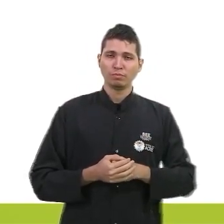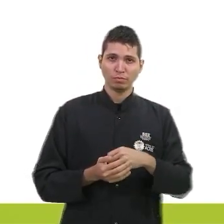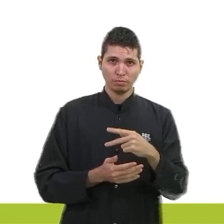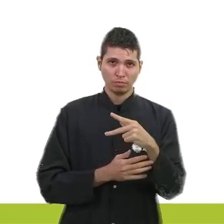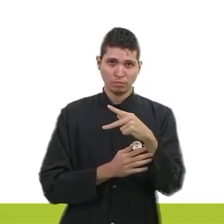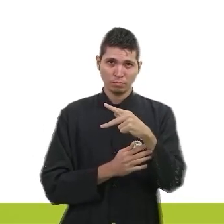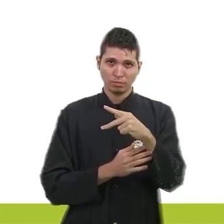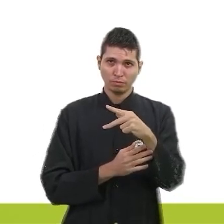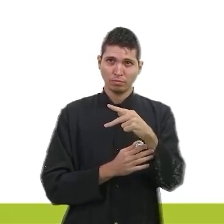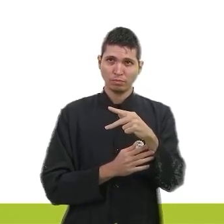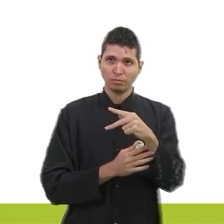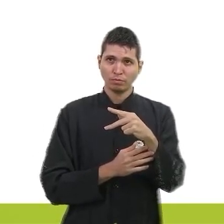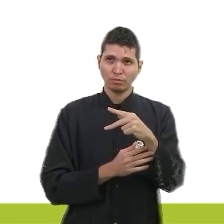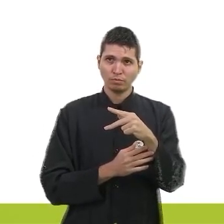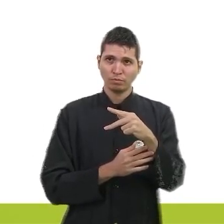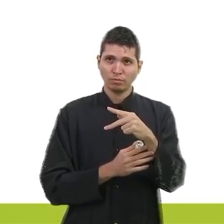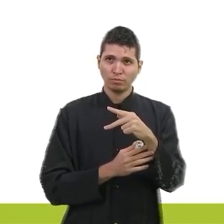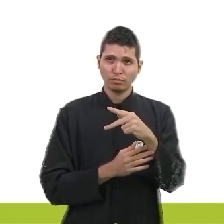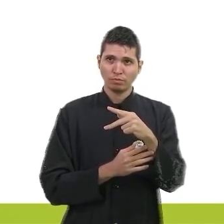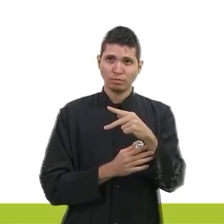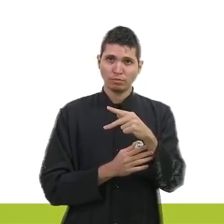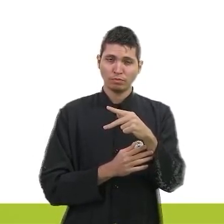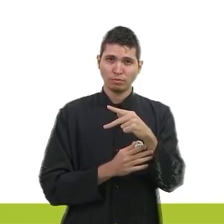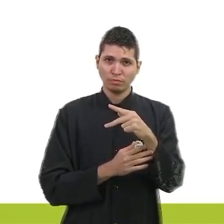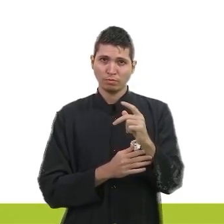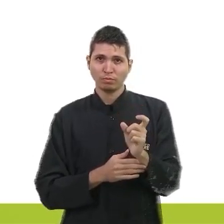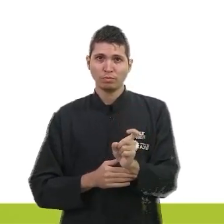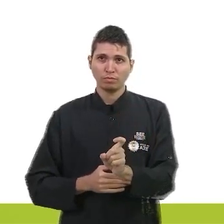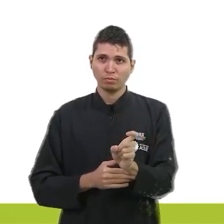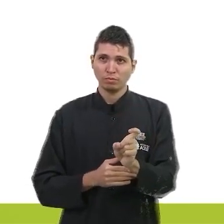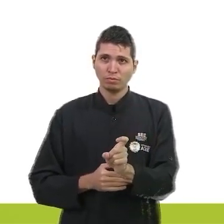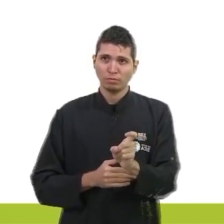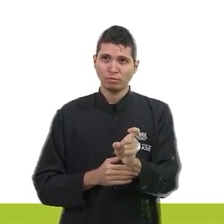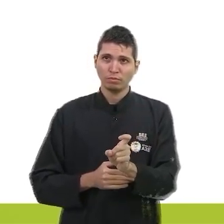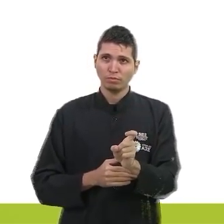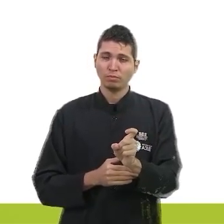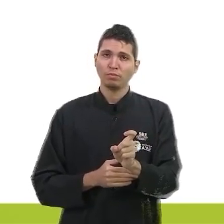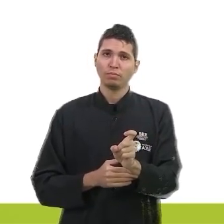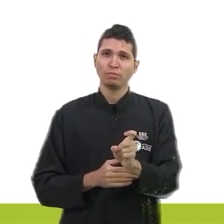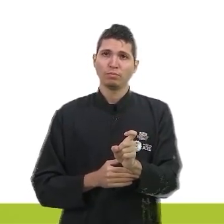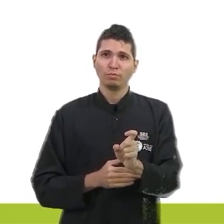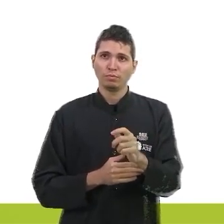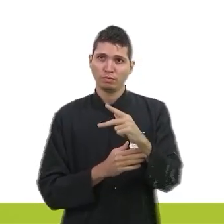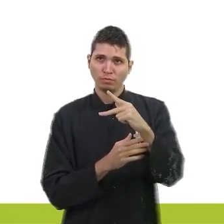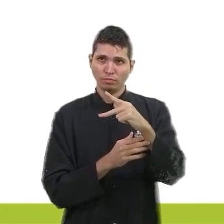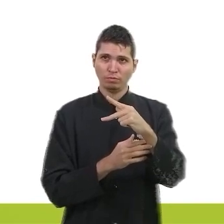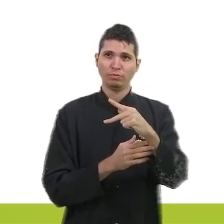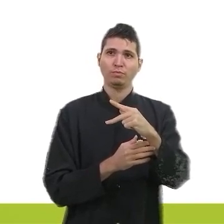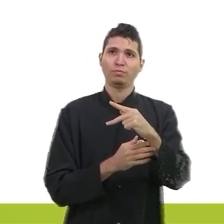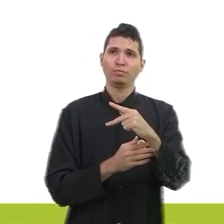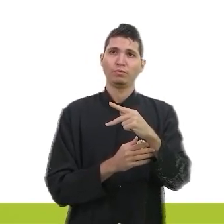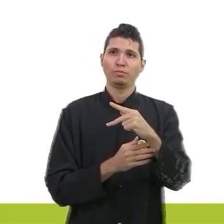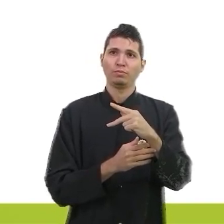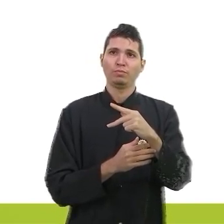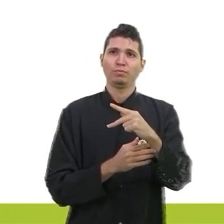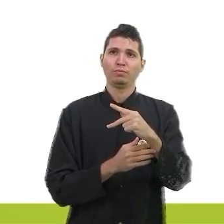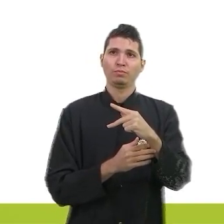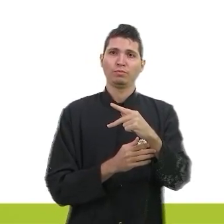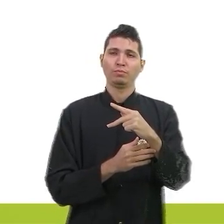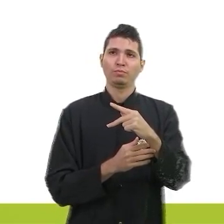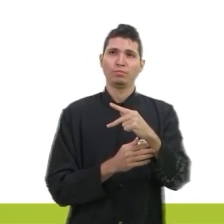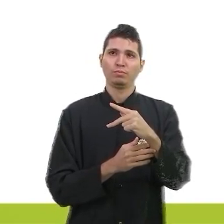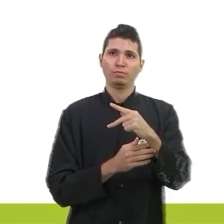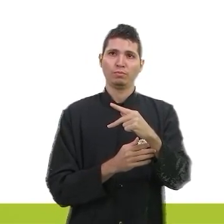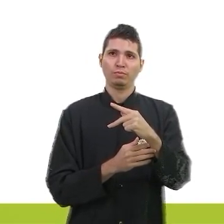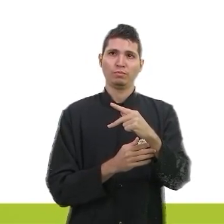P' tem coordenadas x. Eu projeto esse ponto P aqui no eixo dos y. Digamos aqui